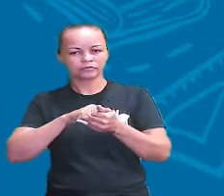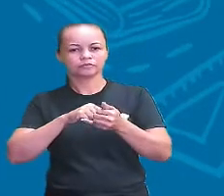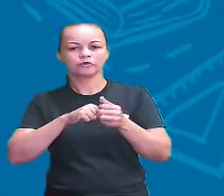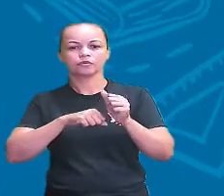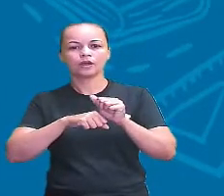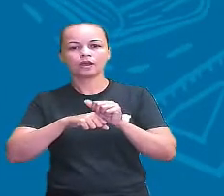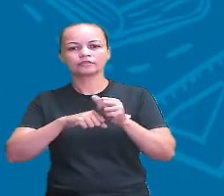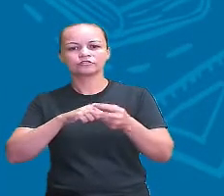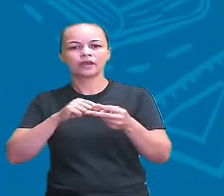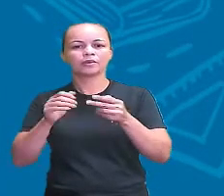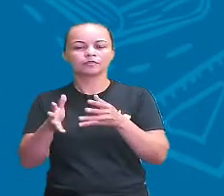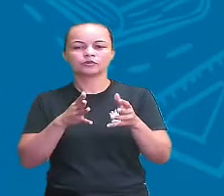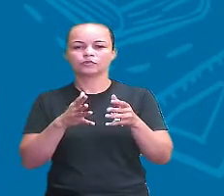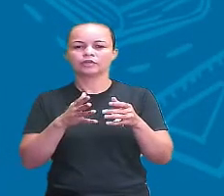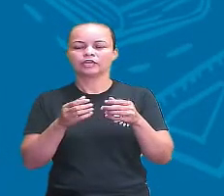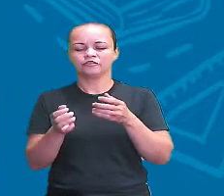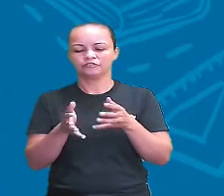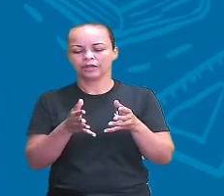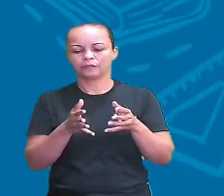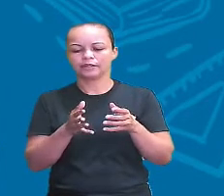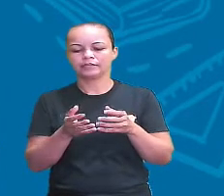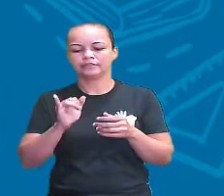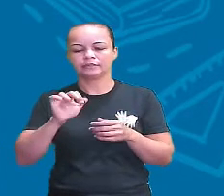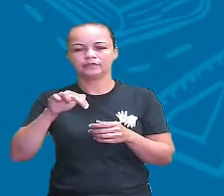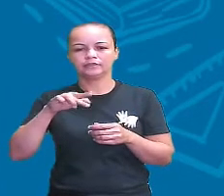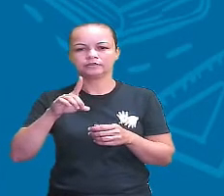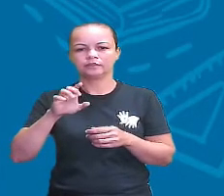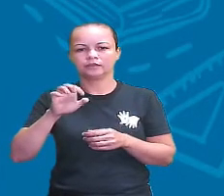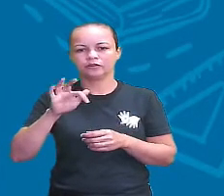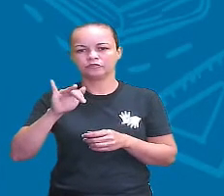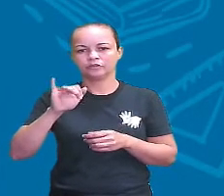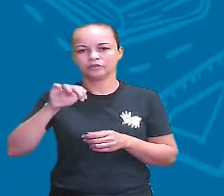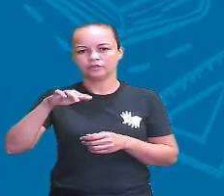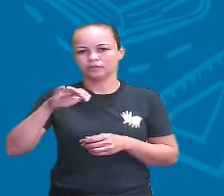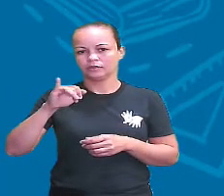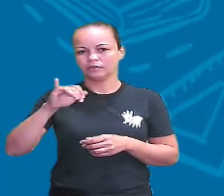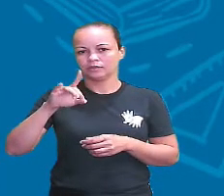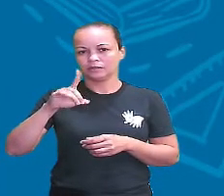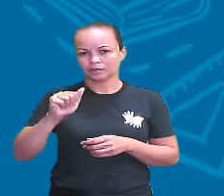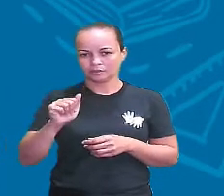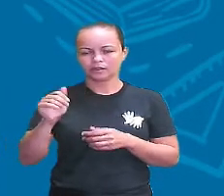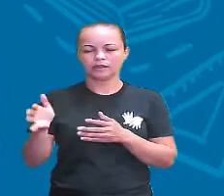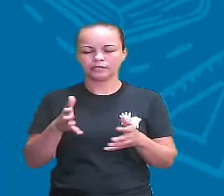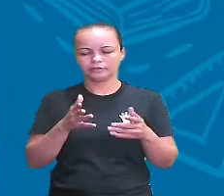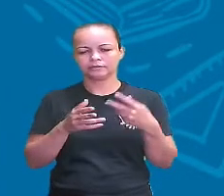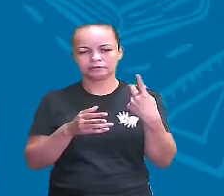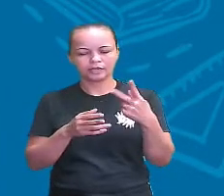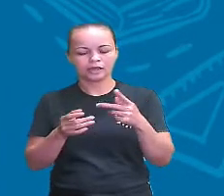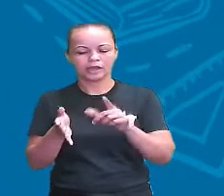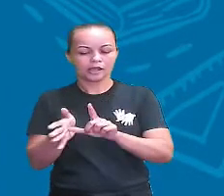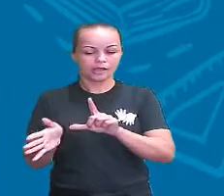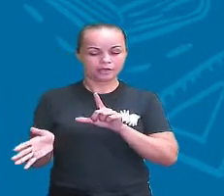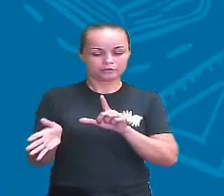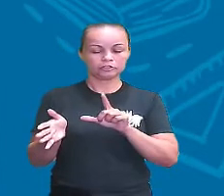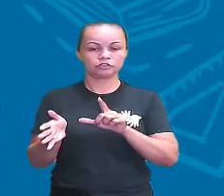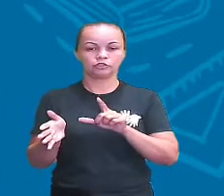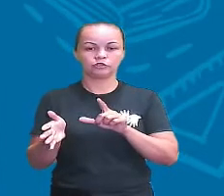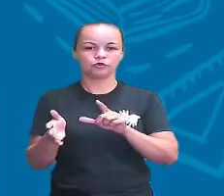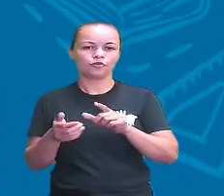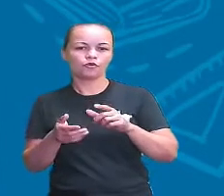frequência indefinida. Então, eles aparecerão antes do verbo principal. Então, é muito bom a gente ficar ligado